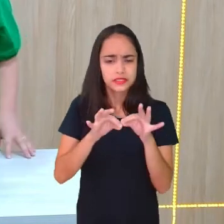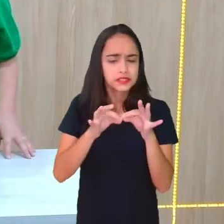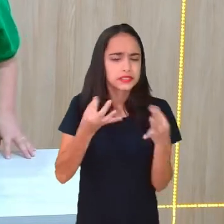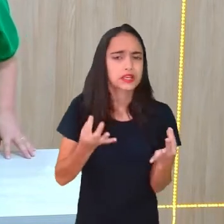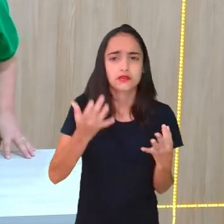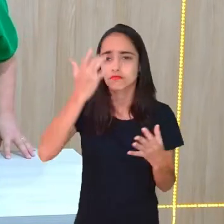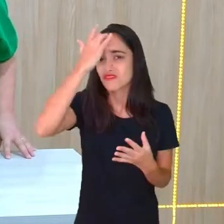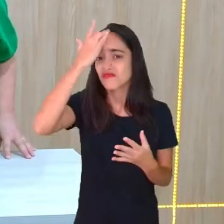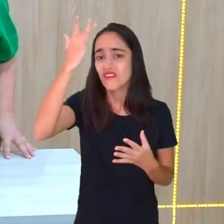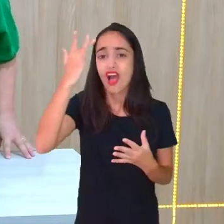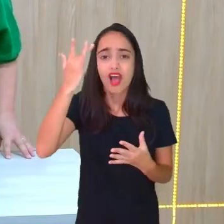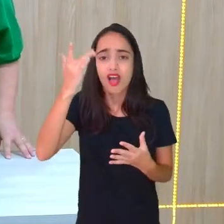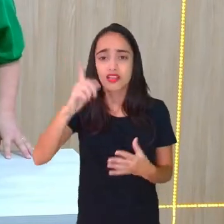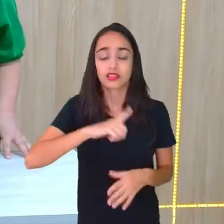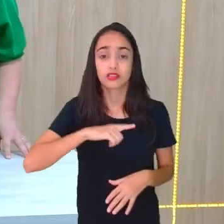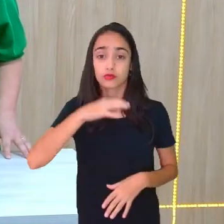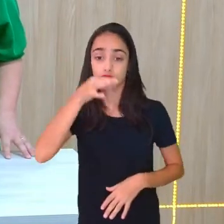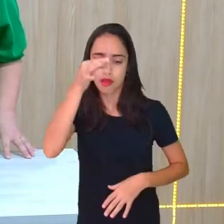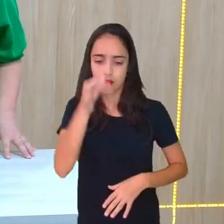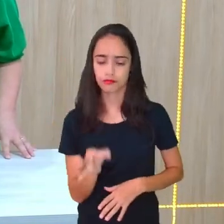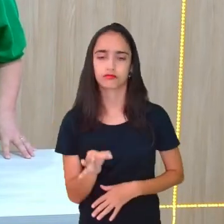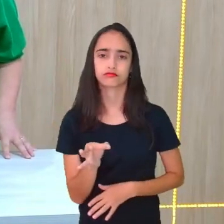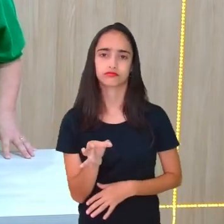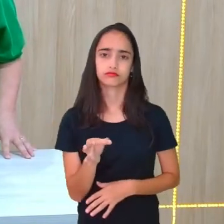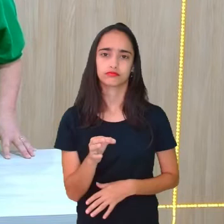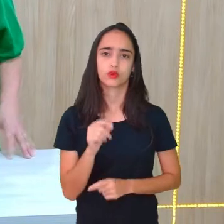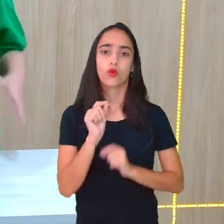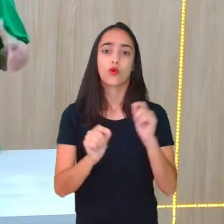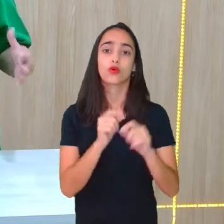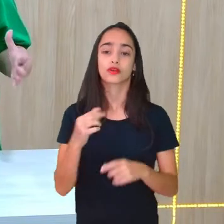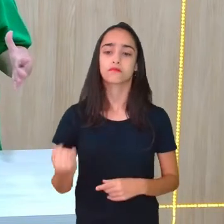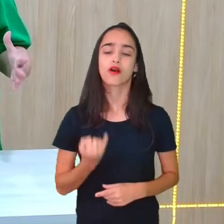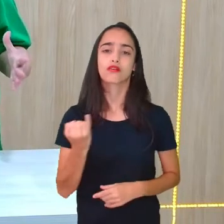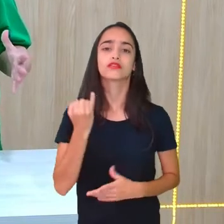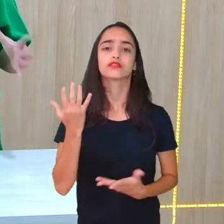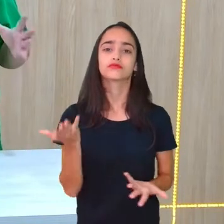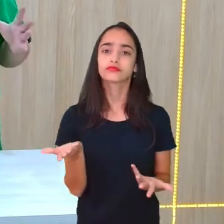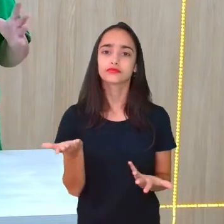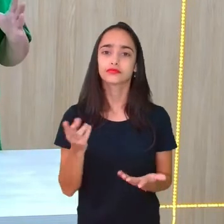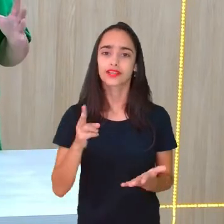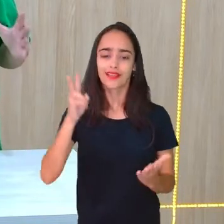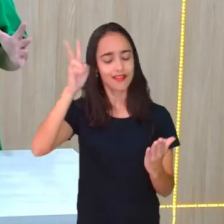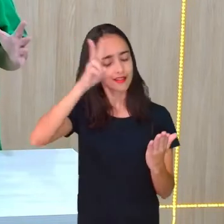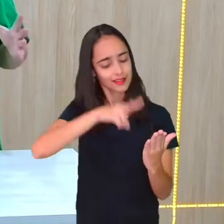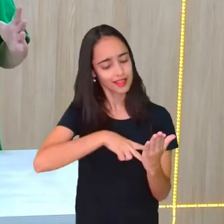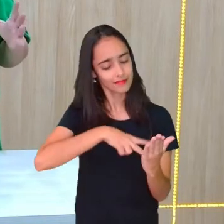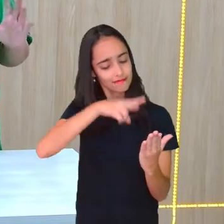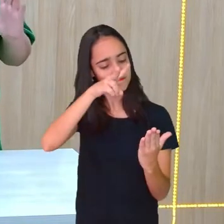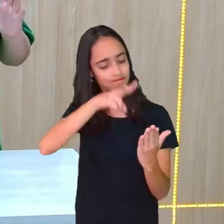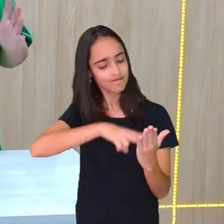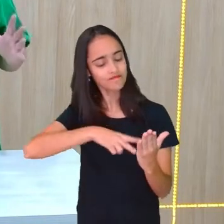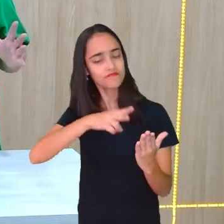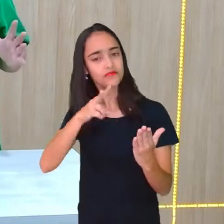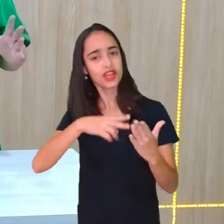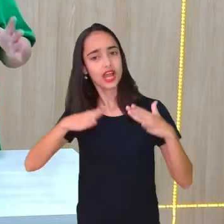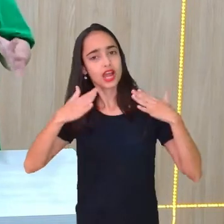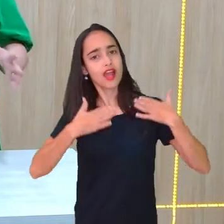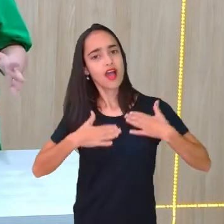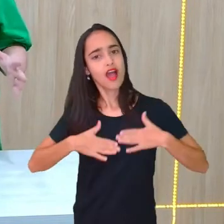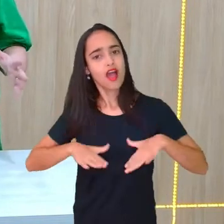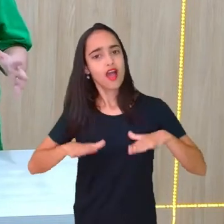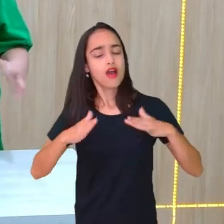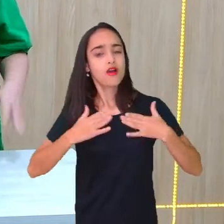Eu tenho certeza. O que é importante? Ler. Ler com calma, né? Com atenção,